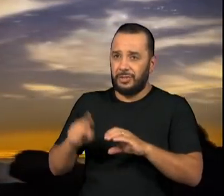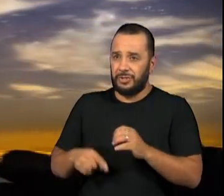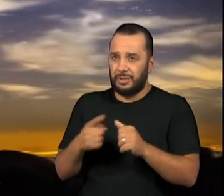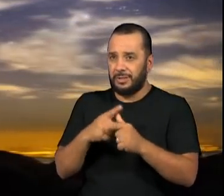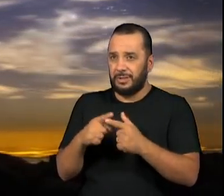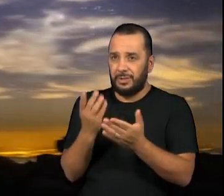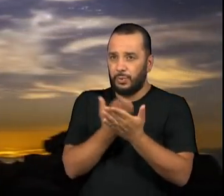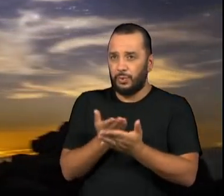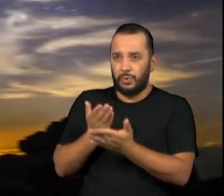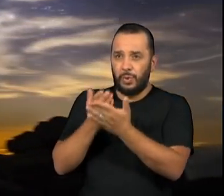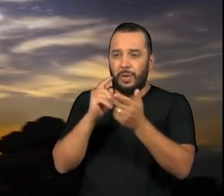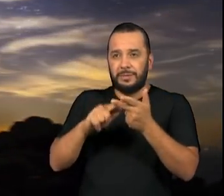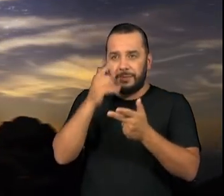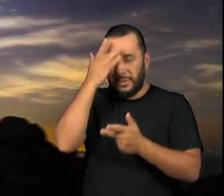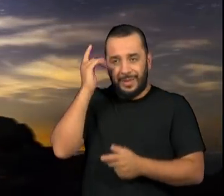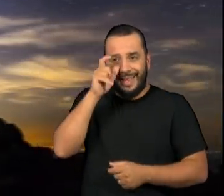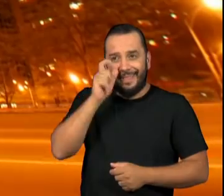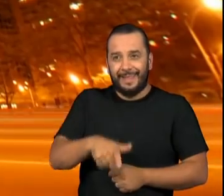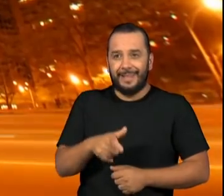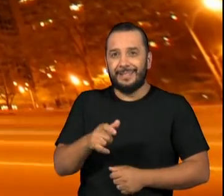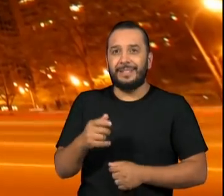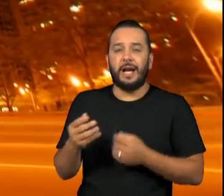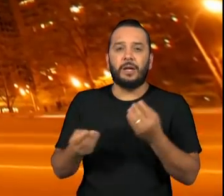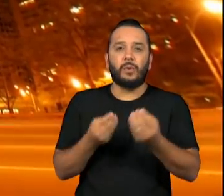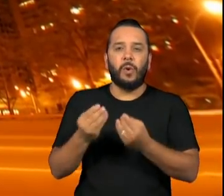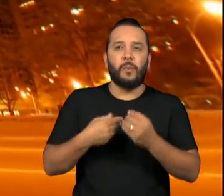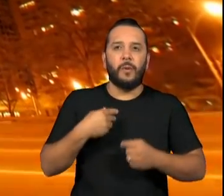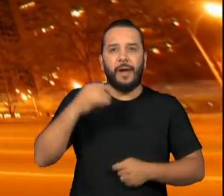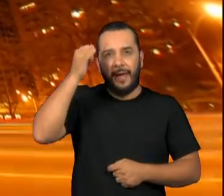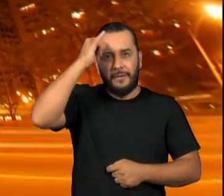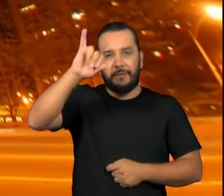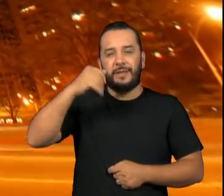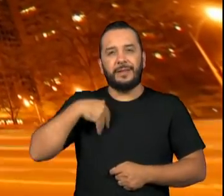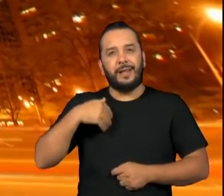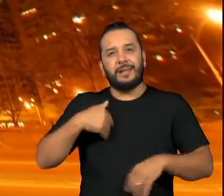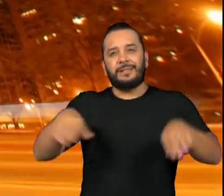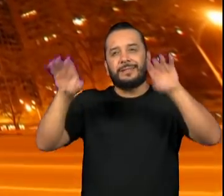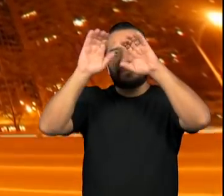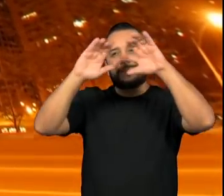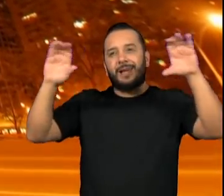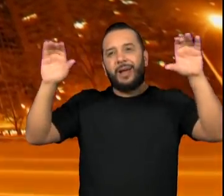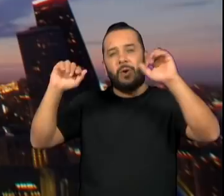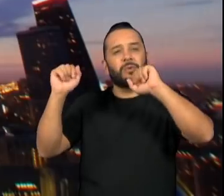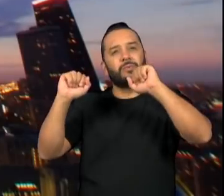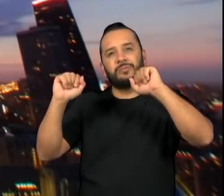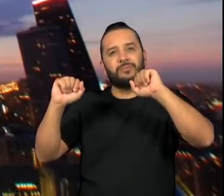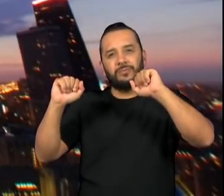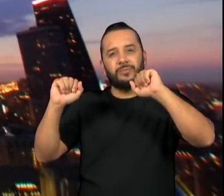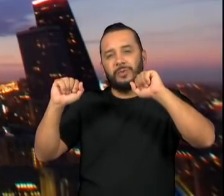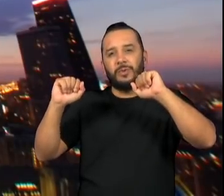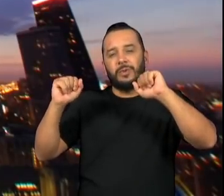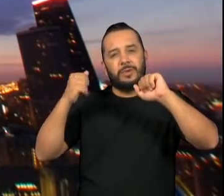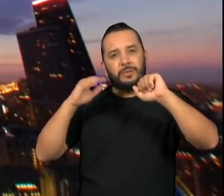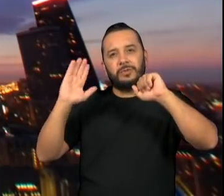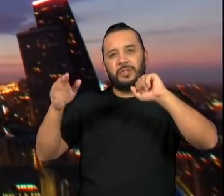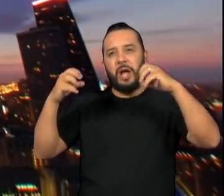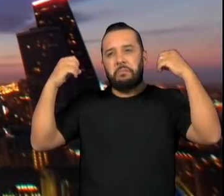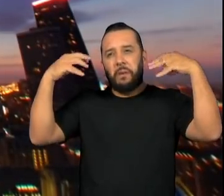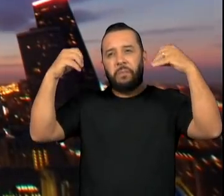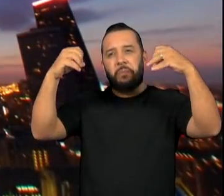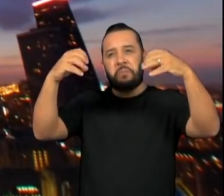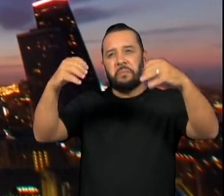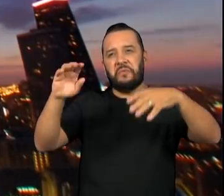e interessados no combate à poluição luminosa. Ela reforça os impactos que o excesso de